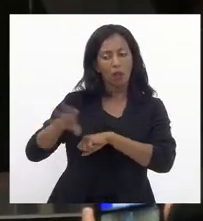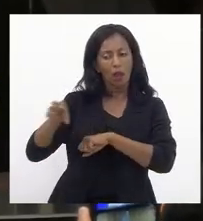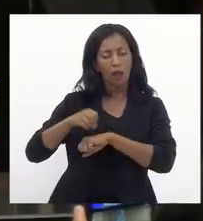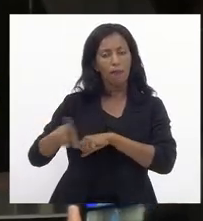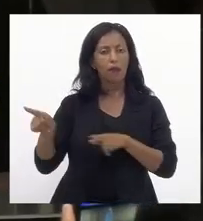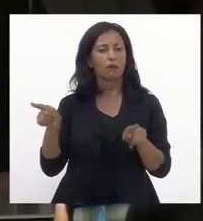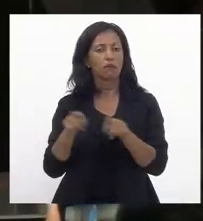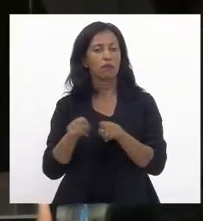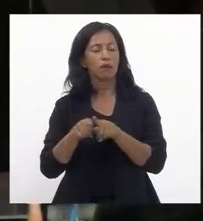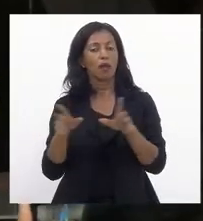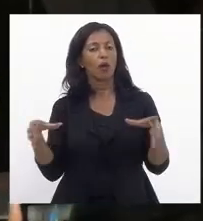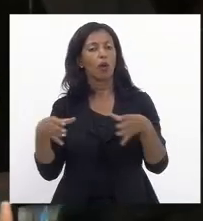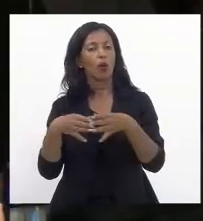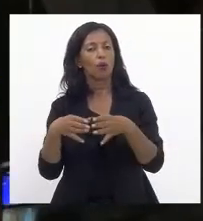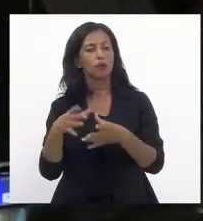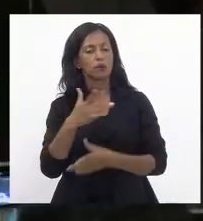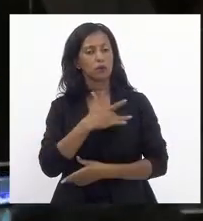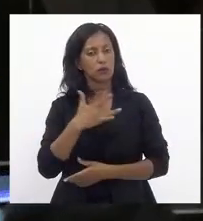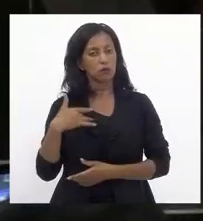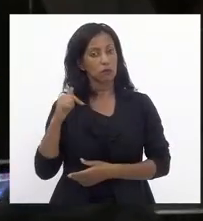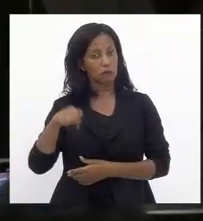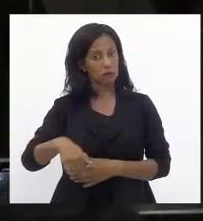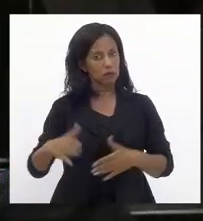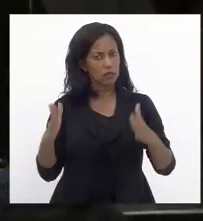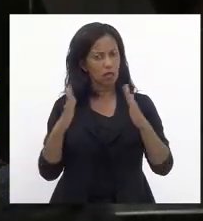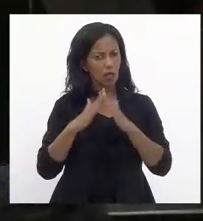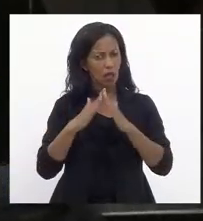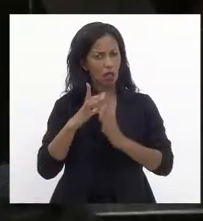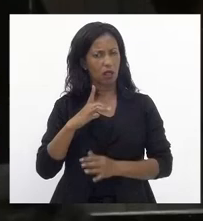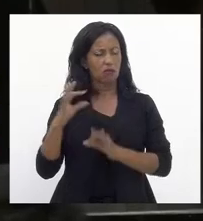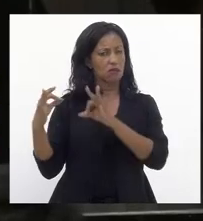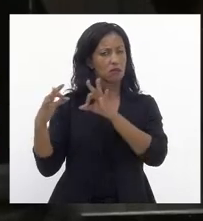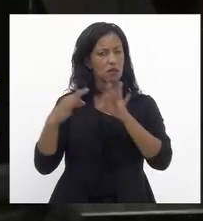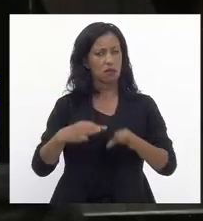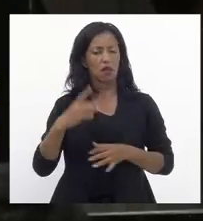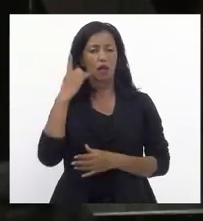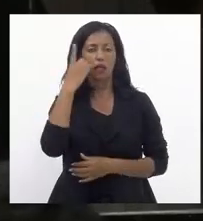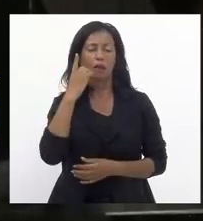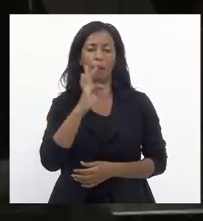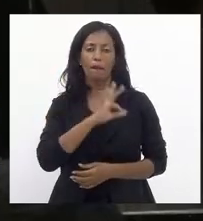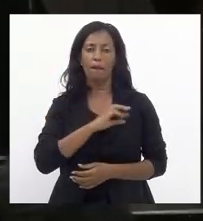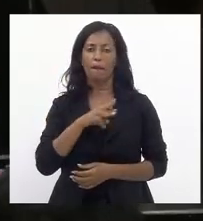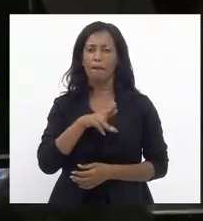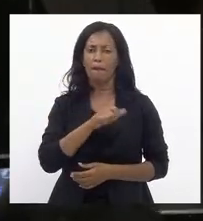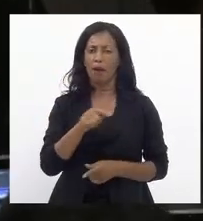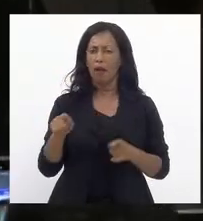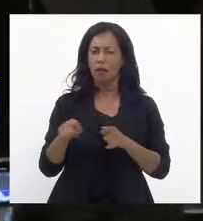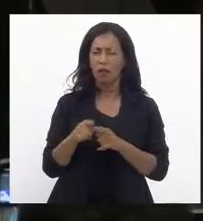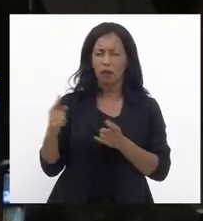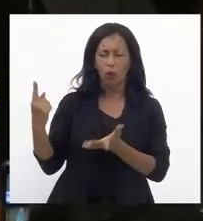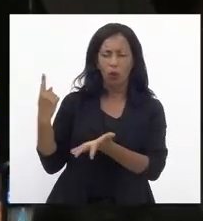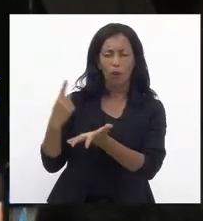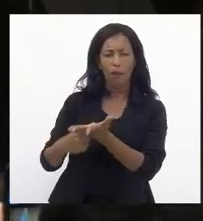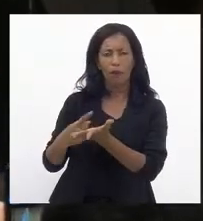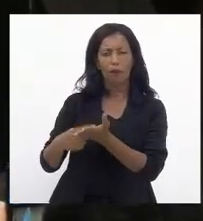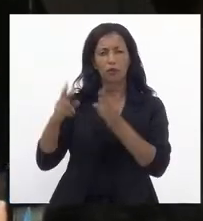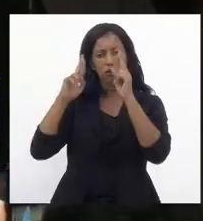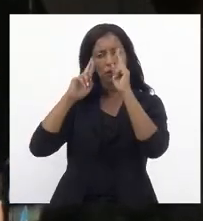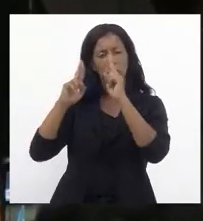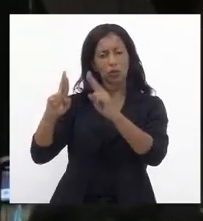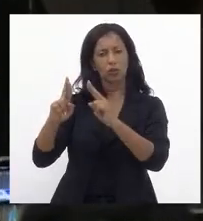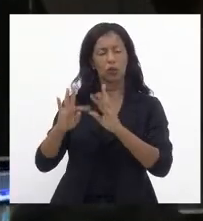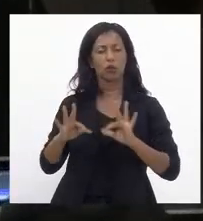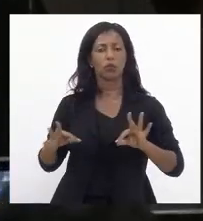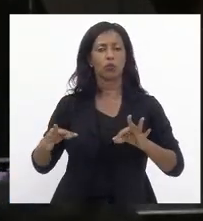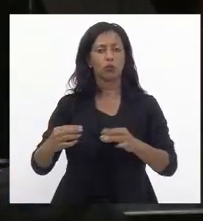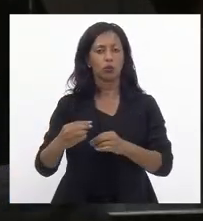a Comissão de Saúde desta casa, que eu tenho certeza que a deputada Marta Rocha, tão comprometida e responsável com